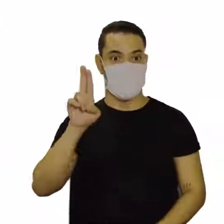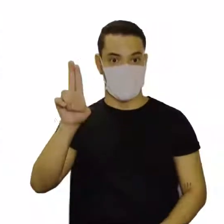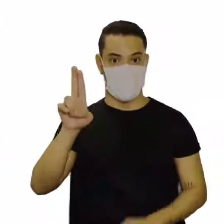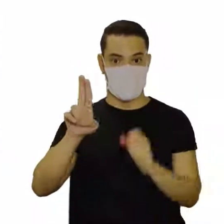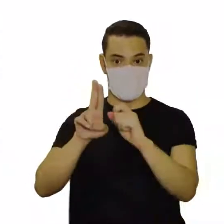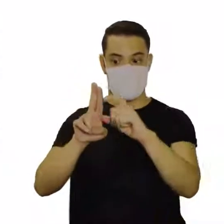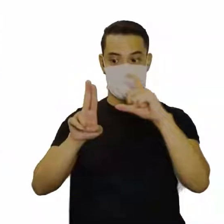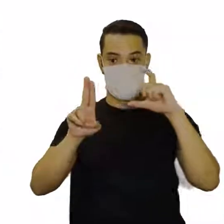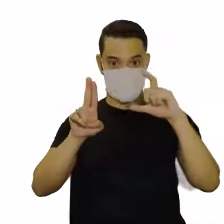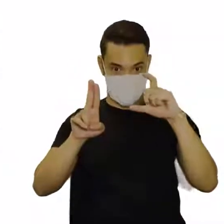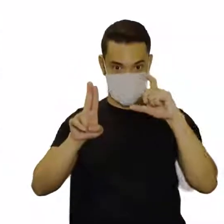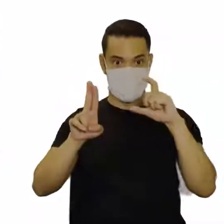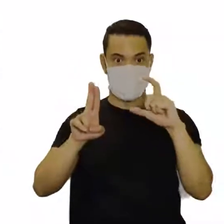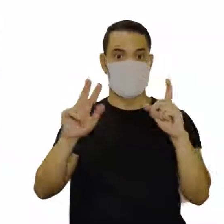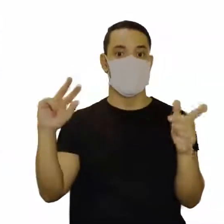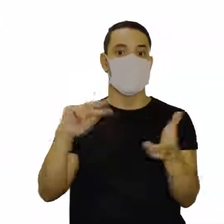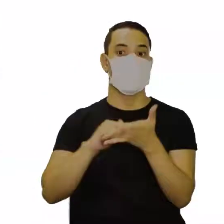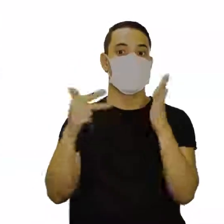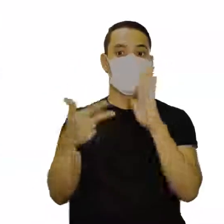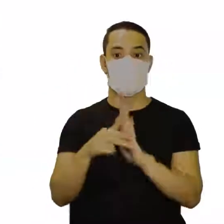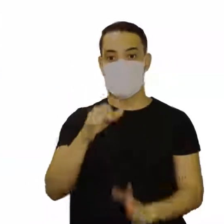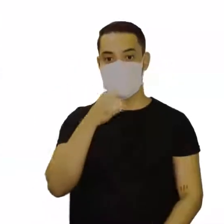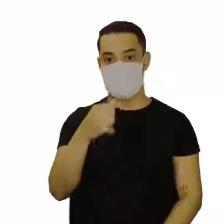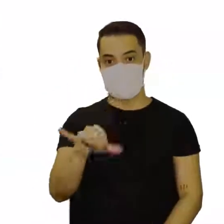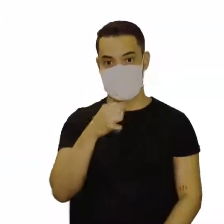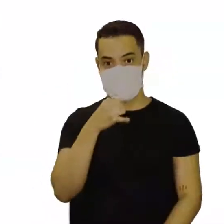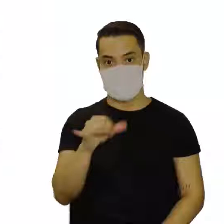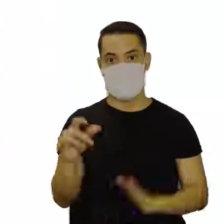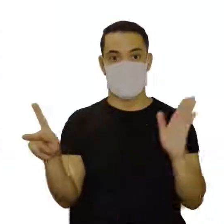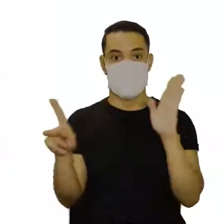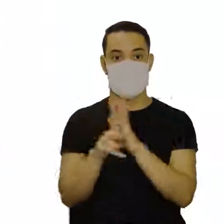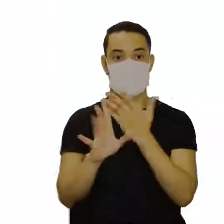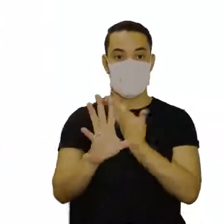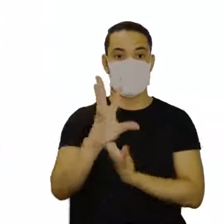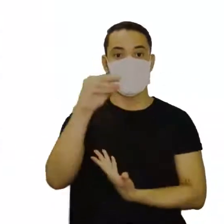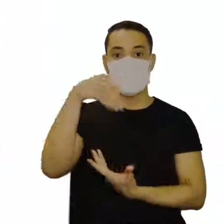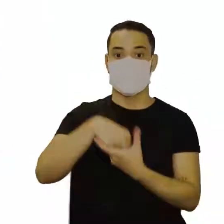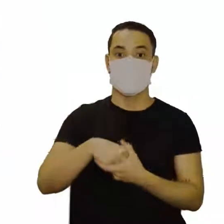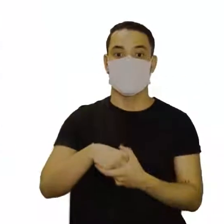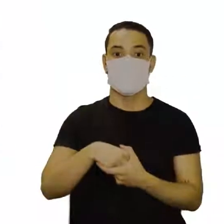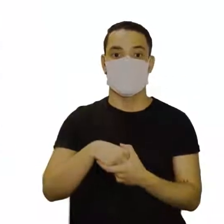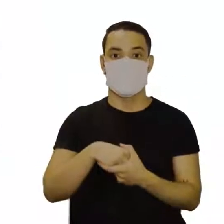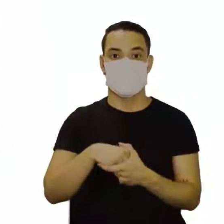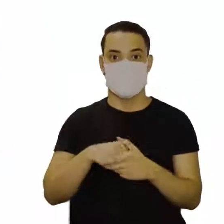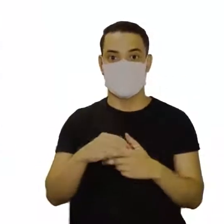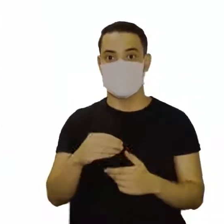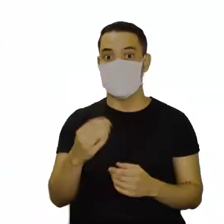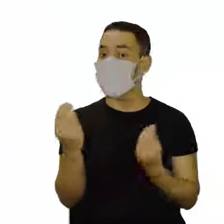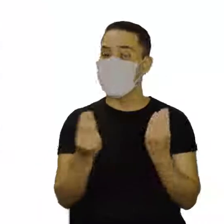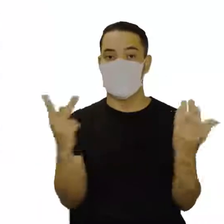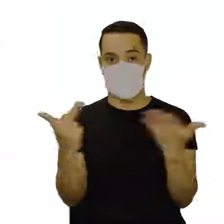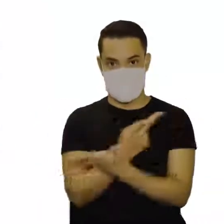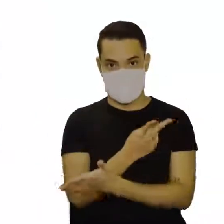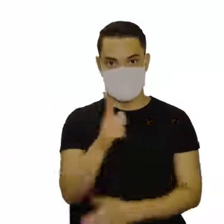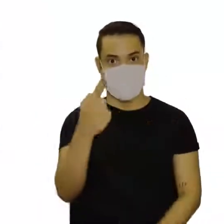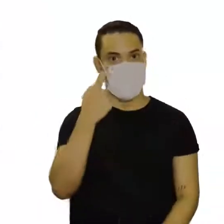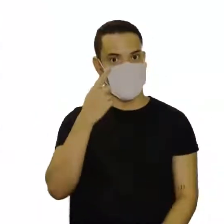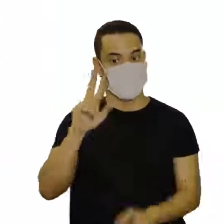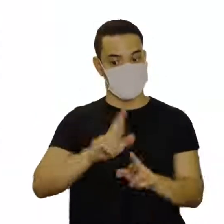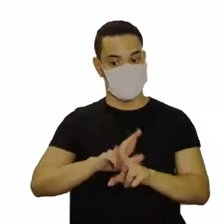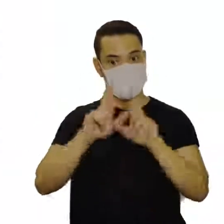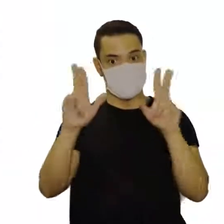que ocorre entre os polos de um gerador, é definido como, olha só, a energia A